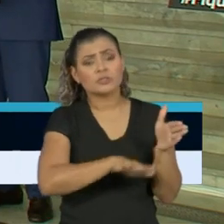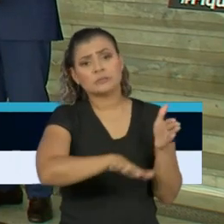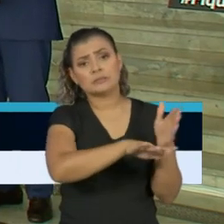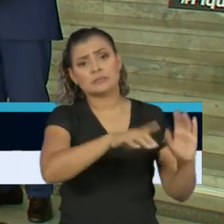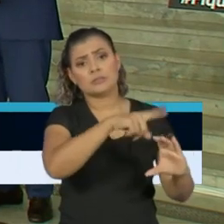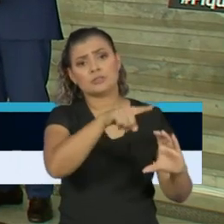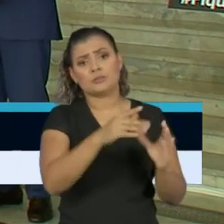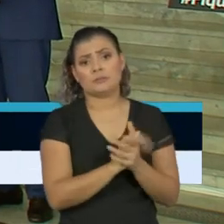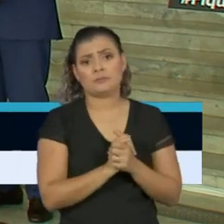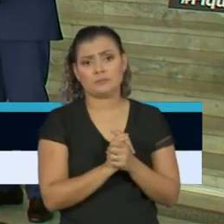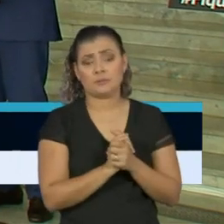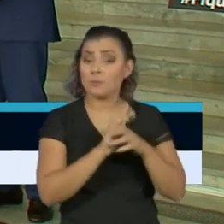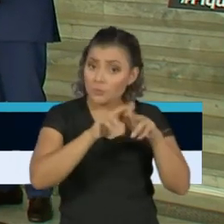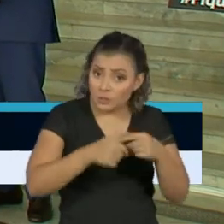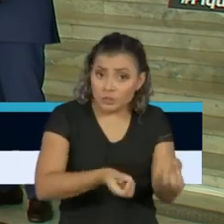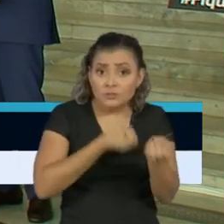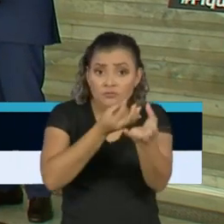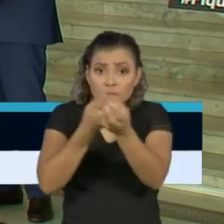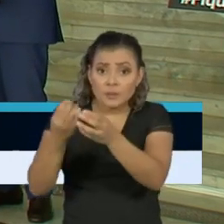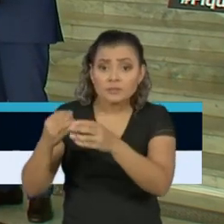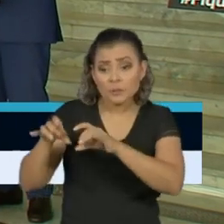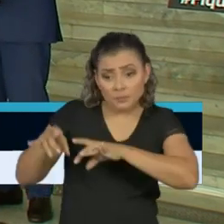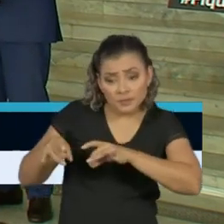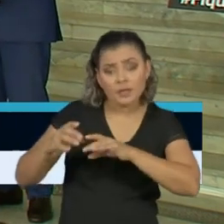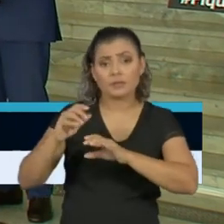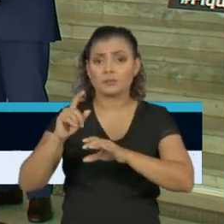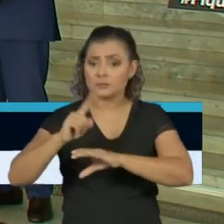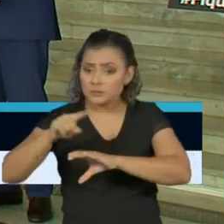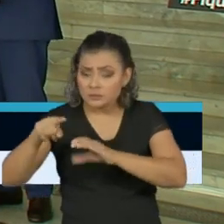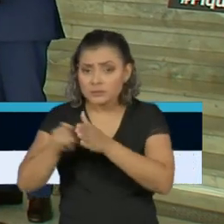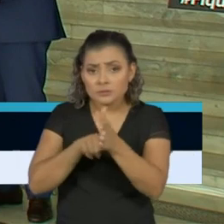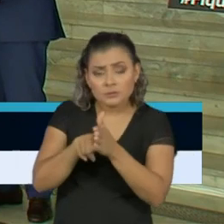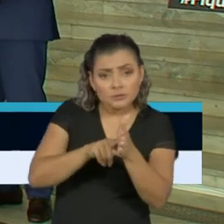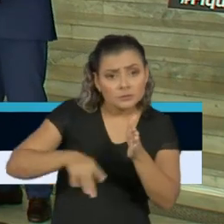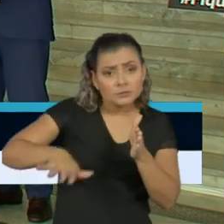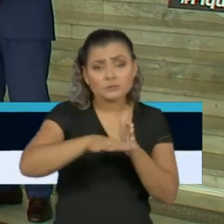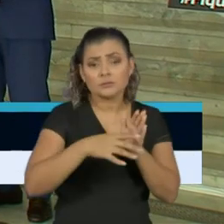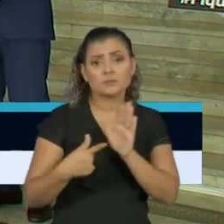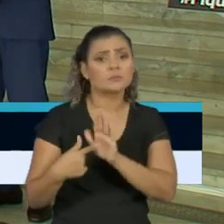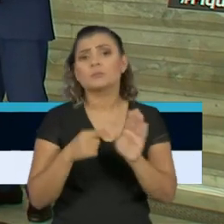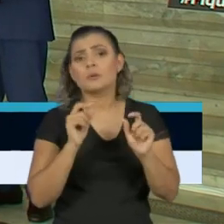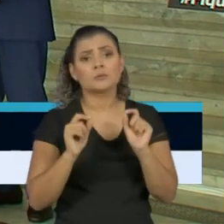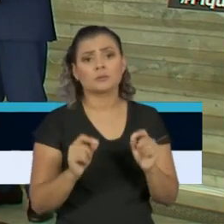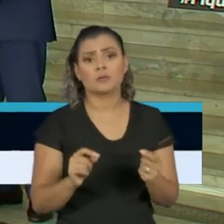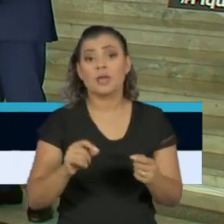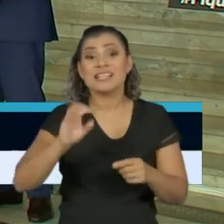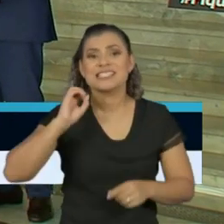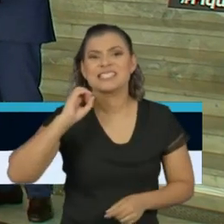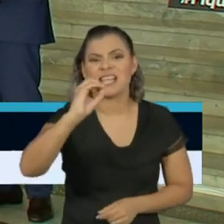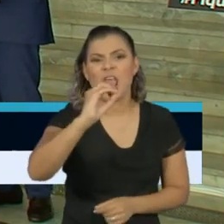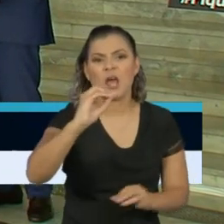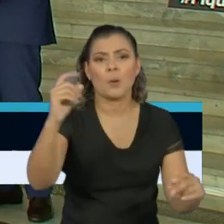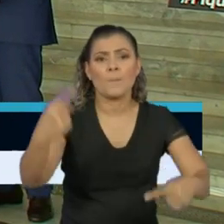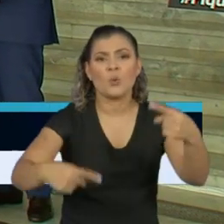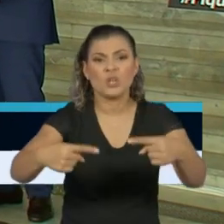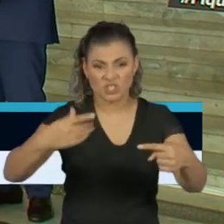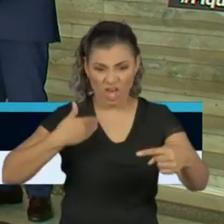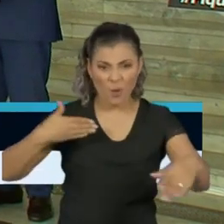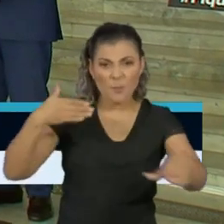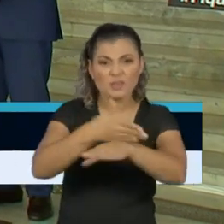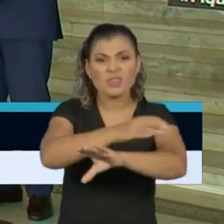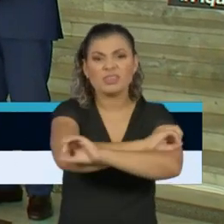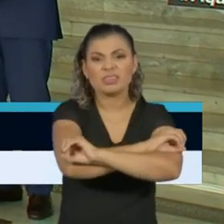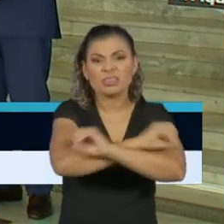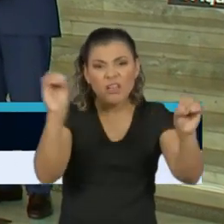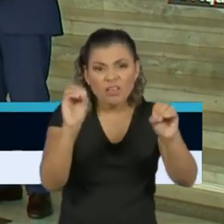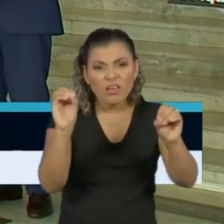Então, este nível de informação técnico-científica, zero político, eu não me envolvo em política,